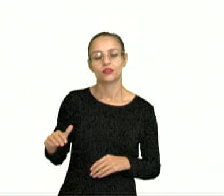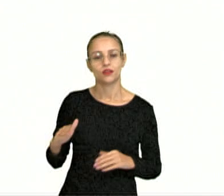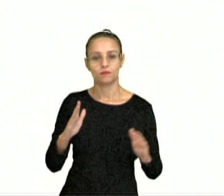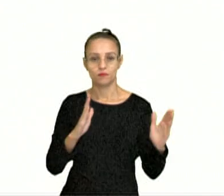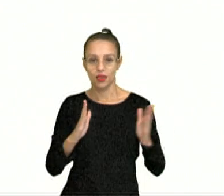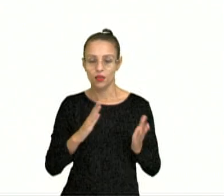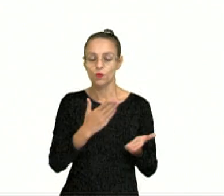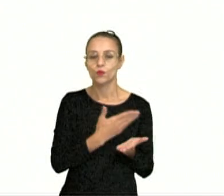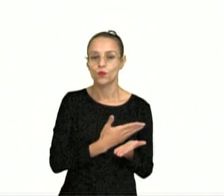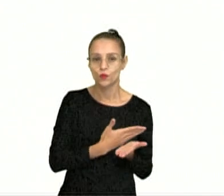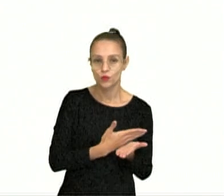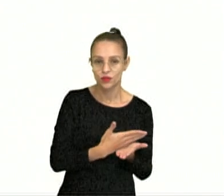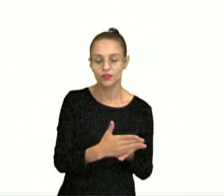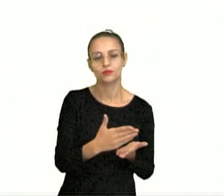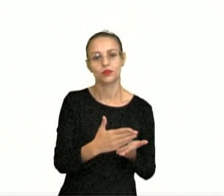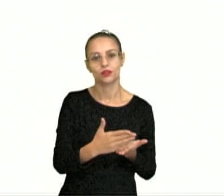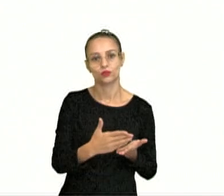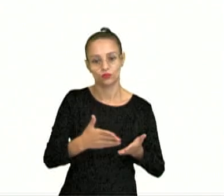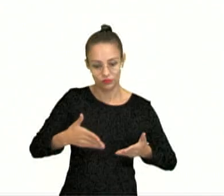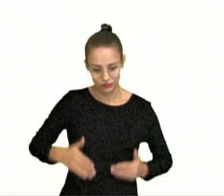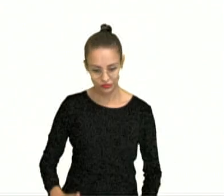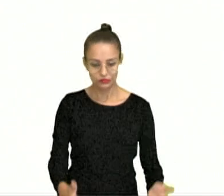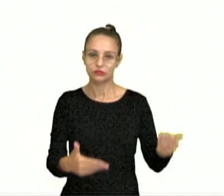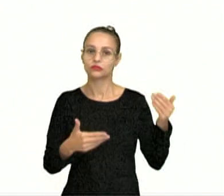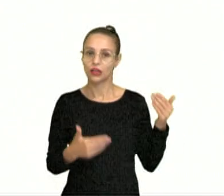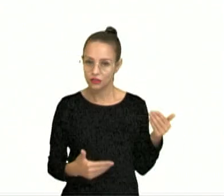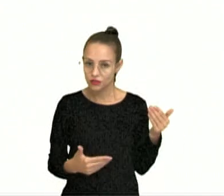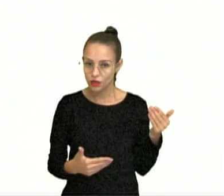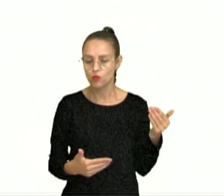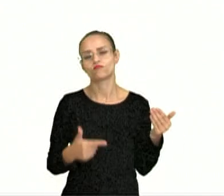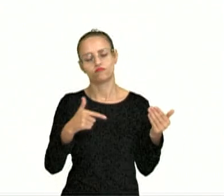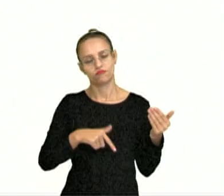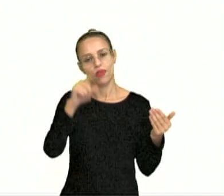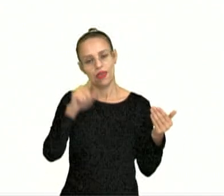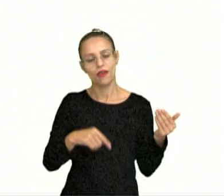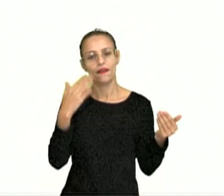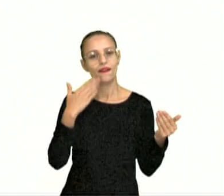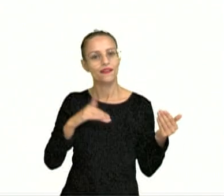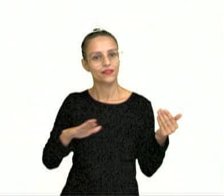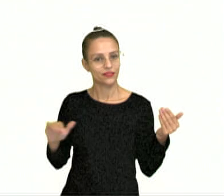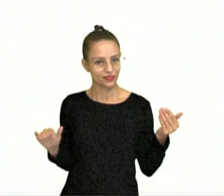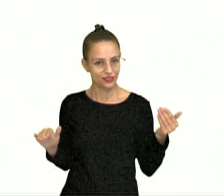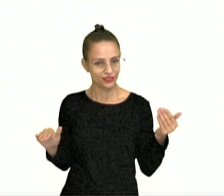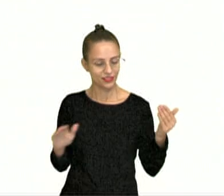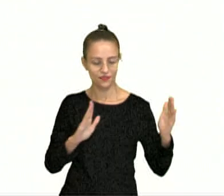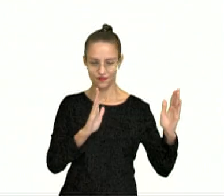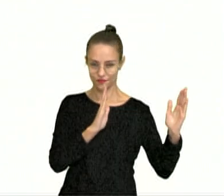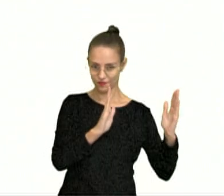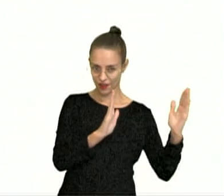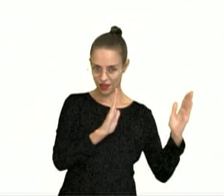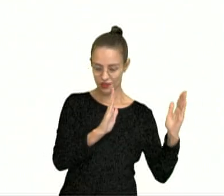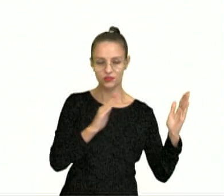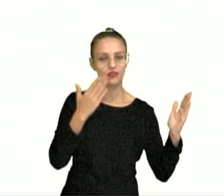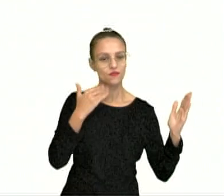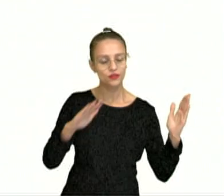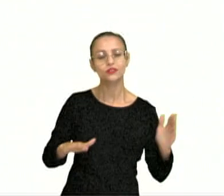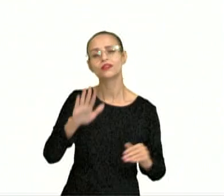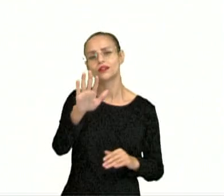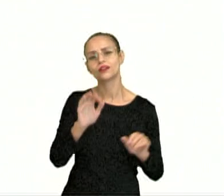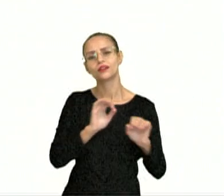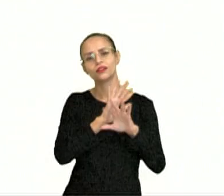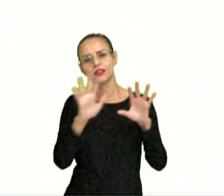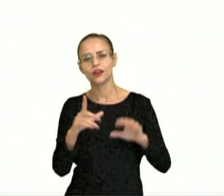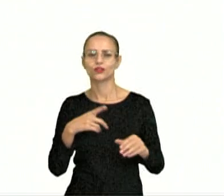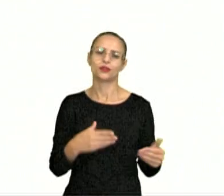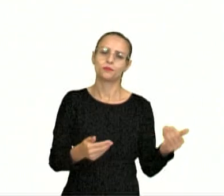se inicia com o nascimento. Então, nasceu, nós temos a fase da infância. Claro que nós dizemos que tem